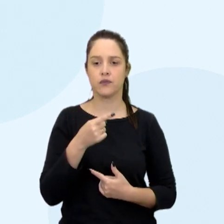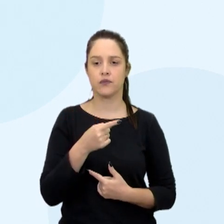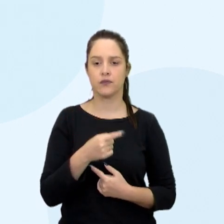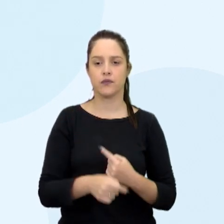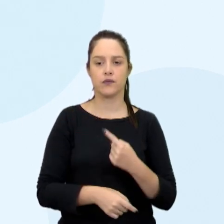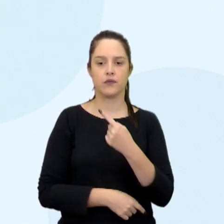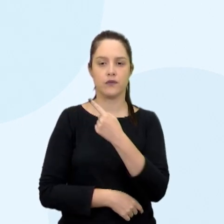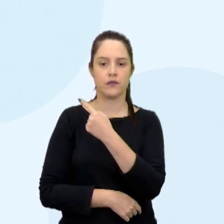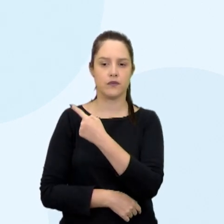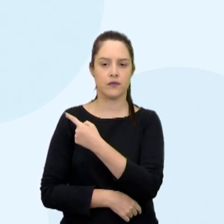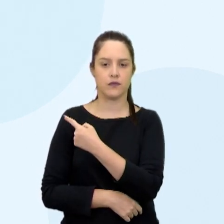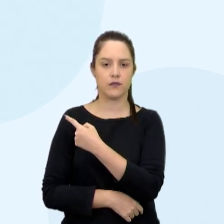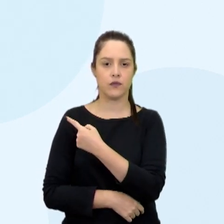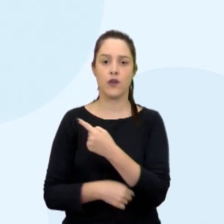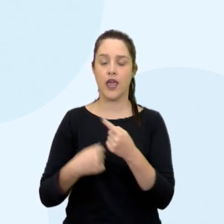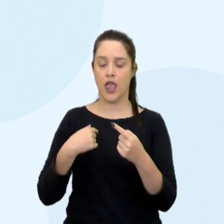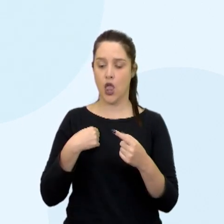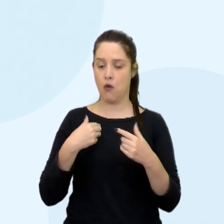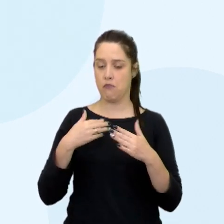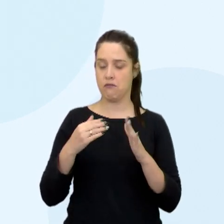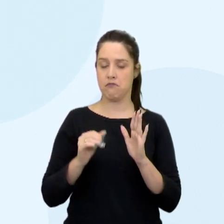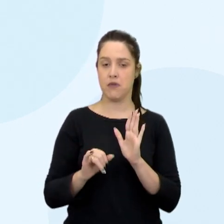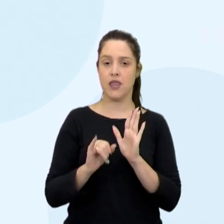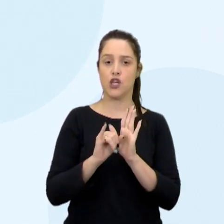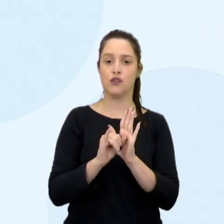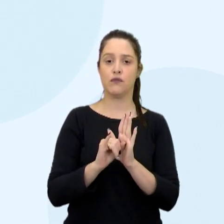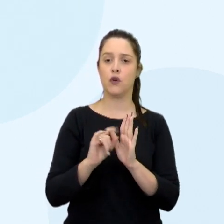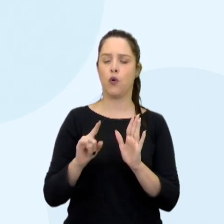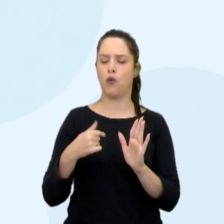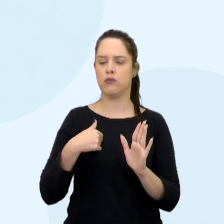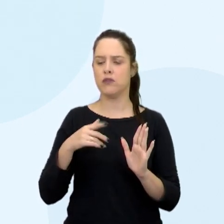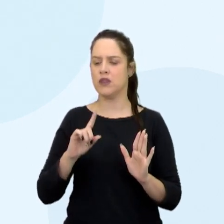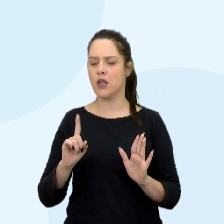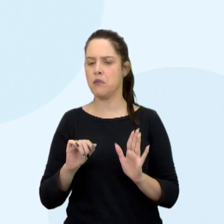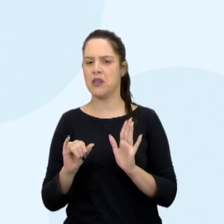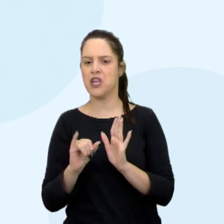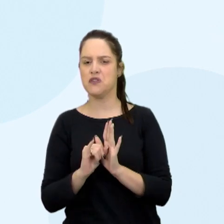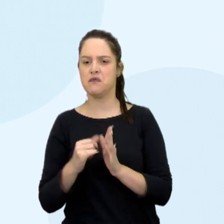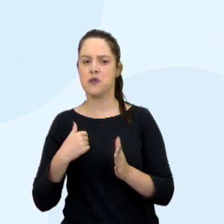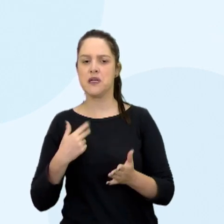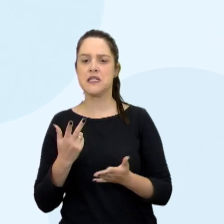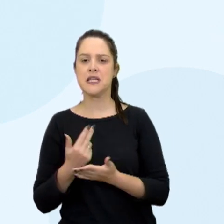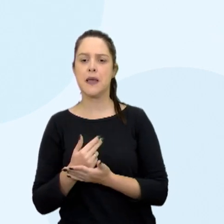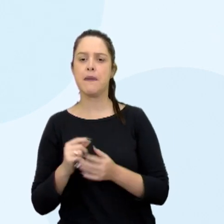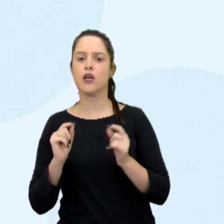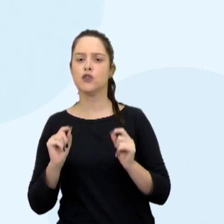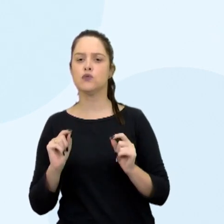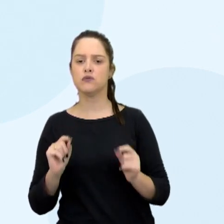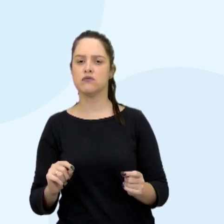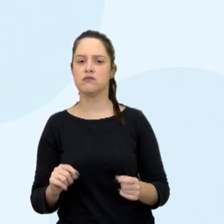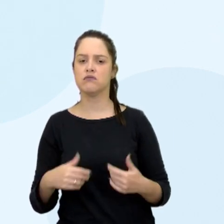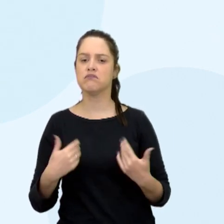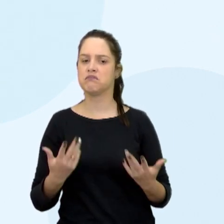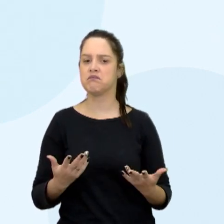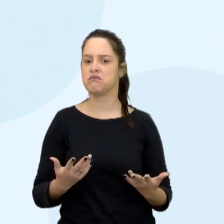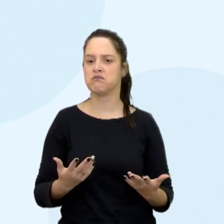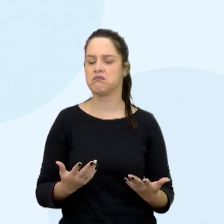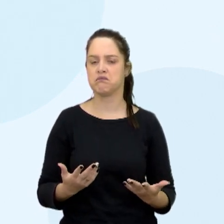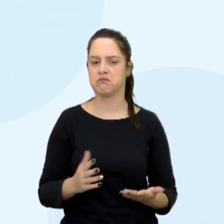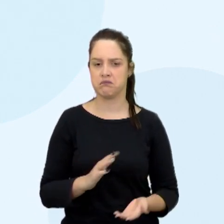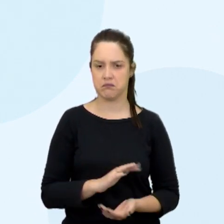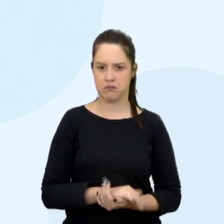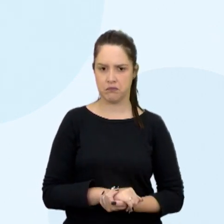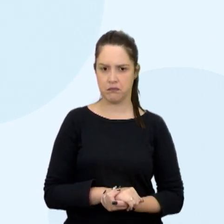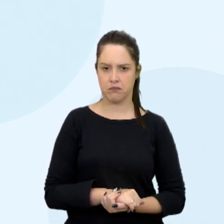ou abstrato? Eu identifico ou não identifico esta imagem? Né? Então, o que é o abstrato? Eu